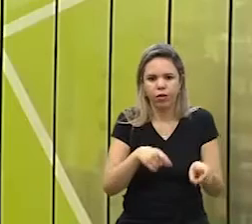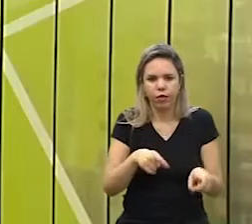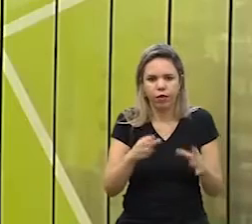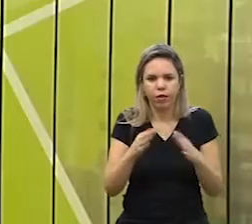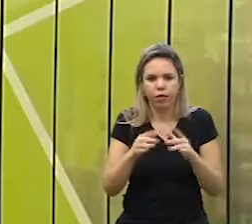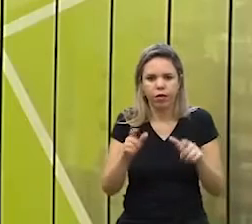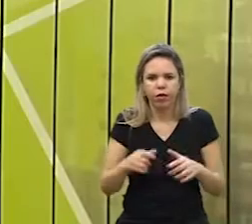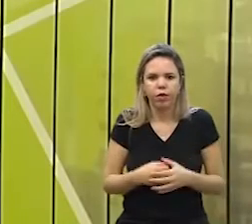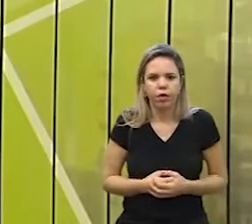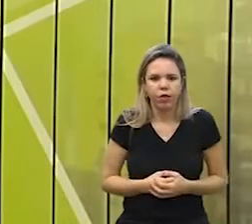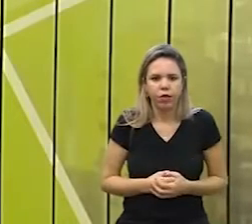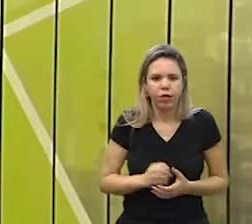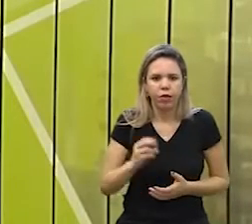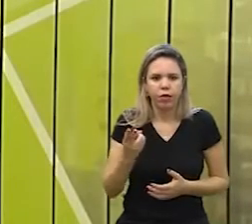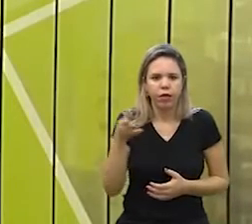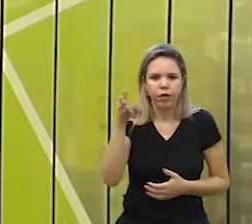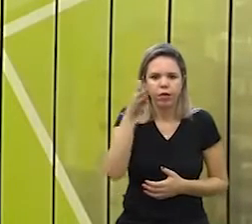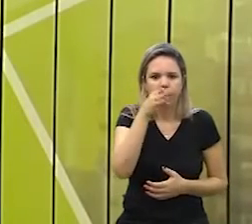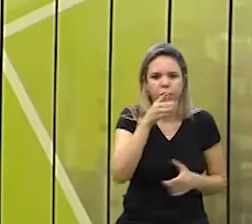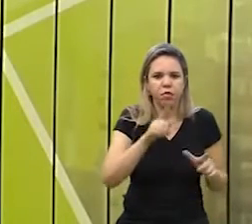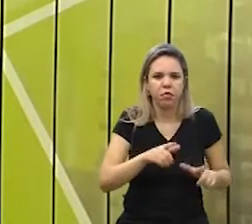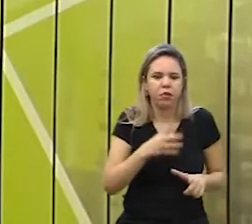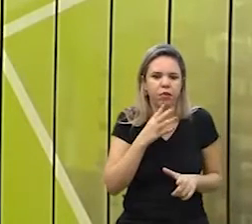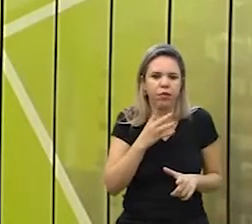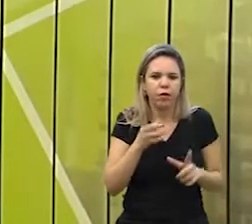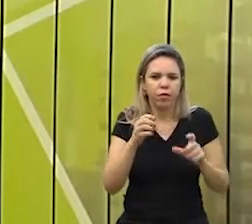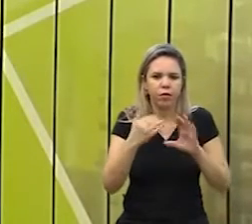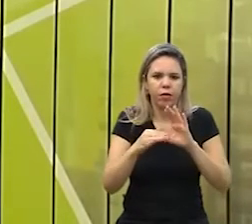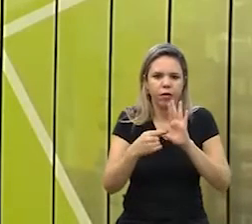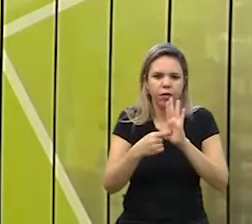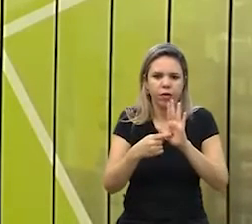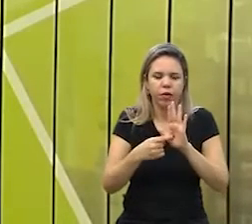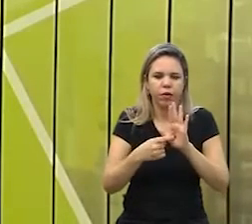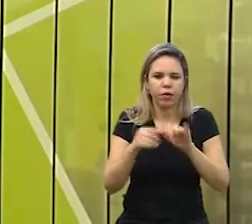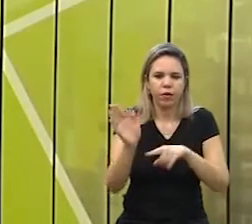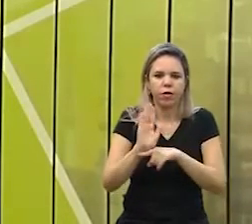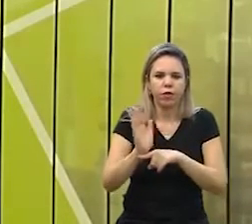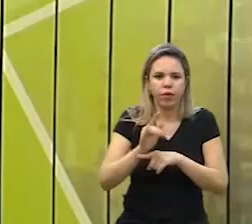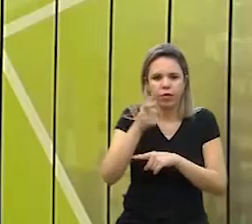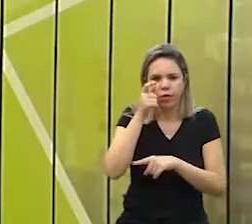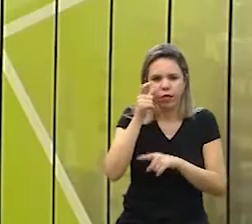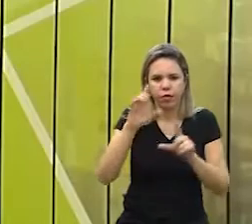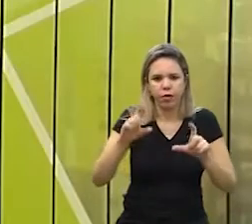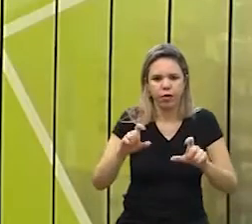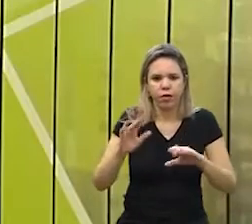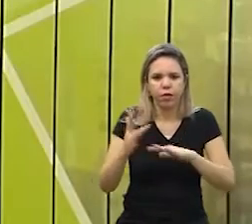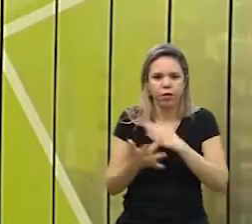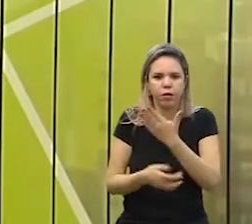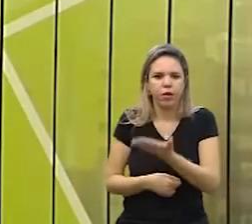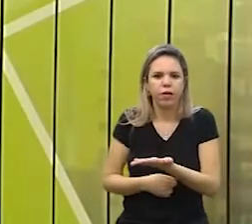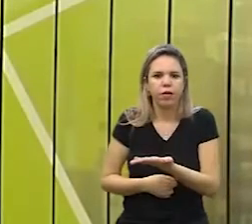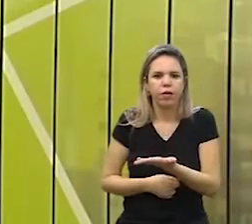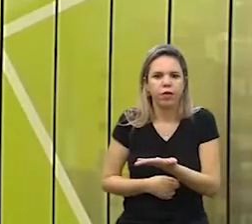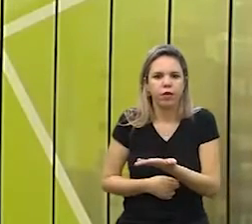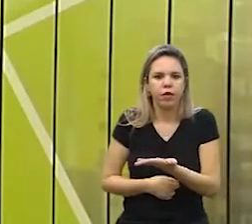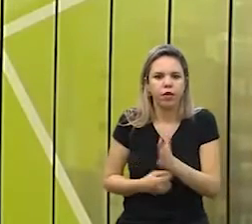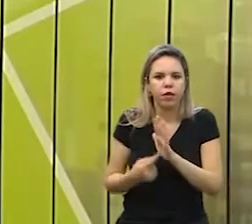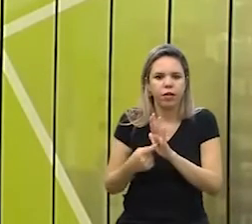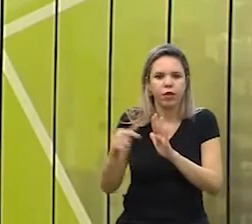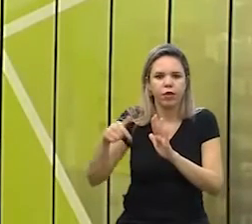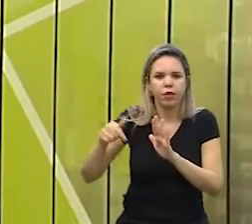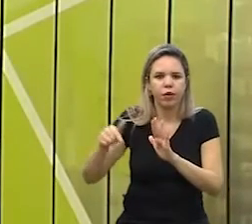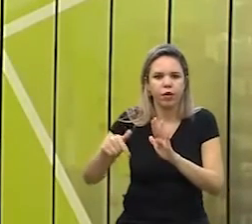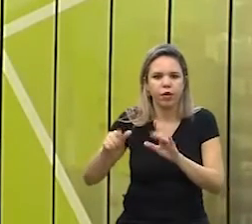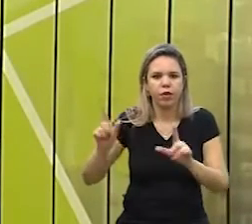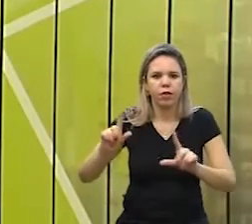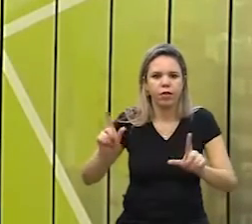chácara, ou esteve em um local assim, quer mandar foto, quer mandar um vídeo para a gente, envia pelas nossas redes sociais, quem sabe a gente não exibe aqui